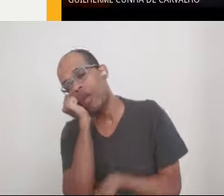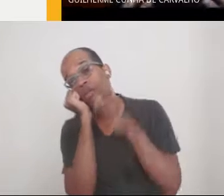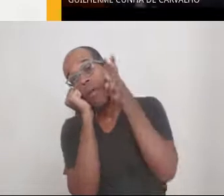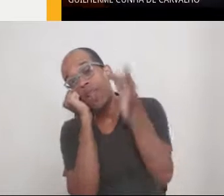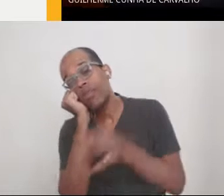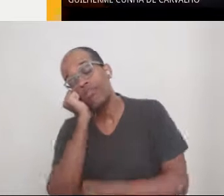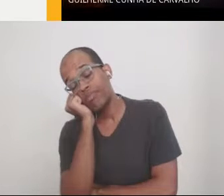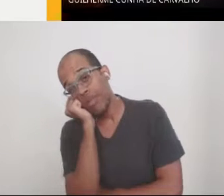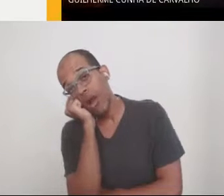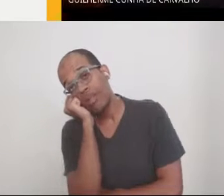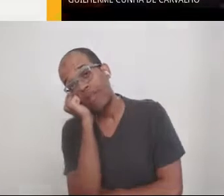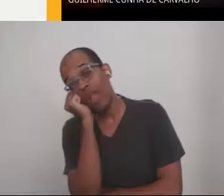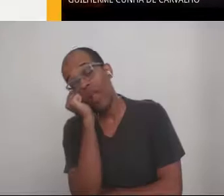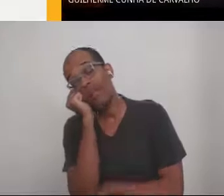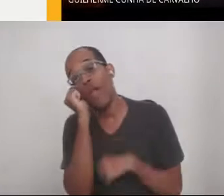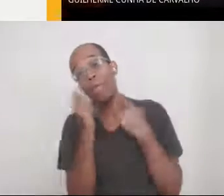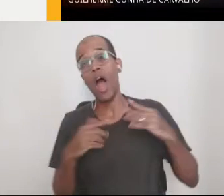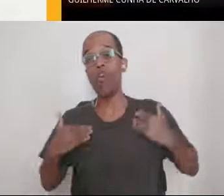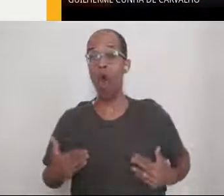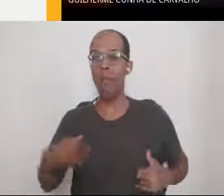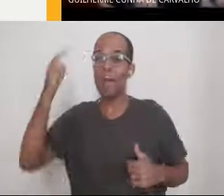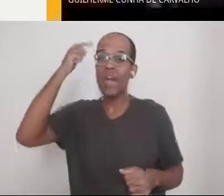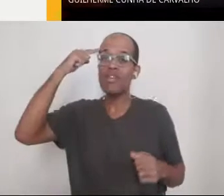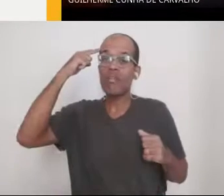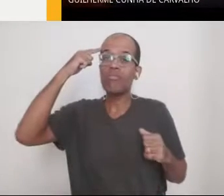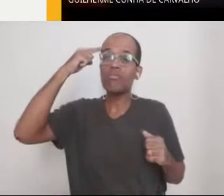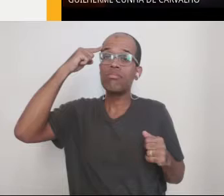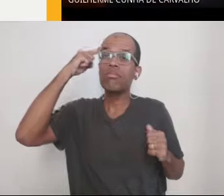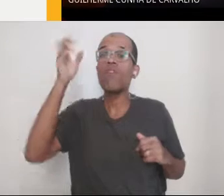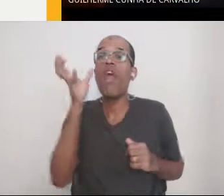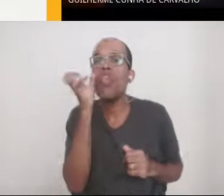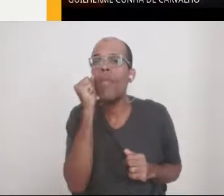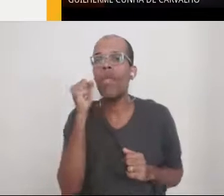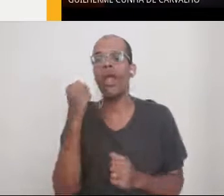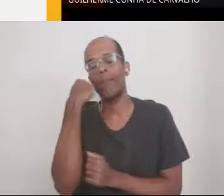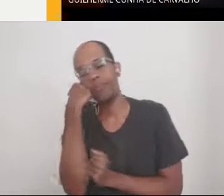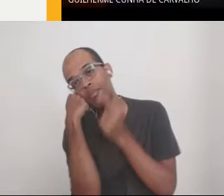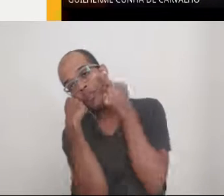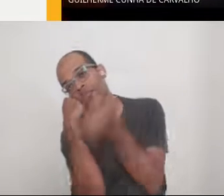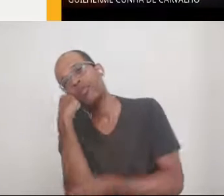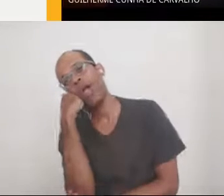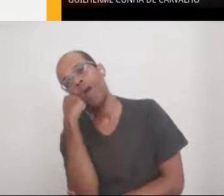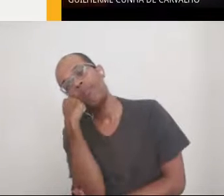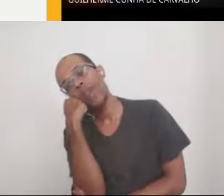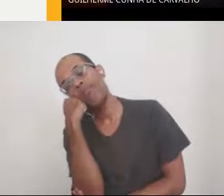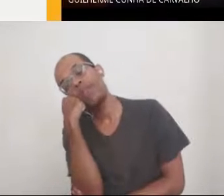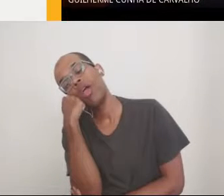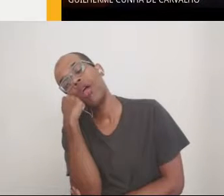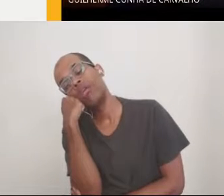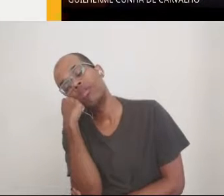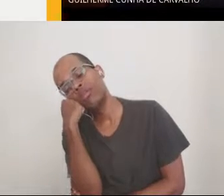Mas o corpo se prepara para aquilo. Então a criança tende a ficar sonolenta e com menos atenção, criança ou adolescente,